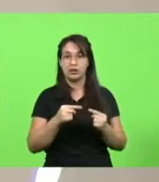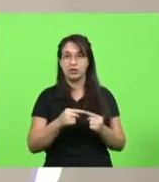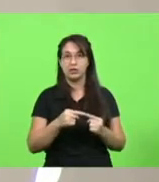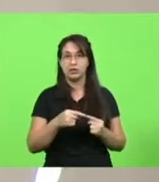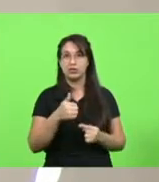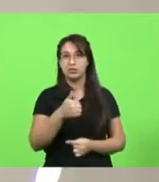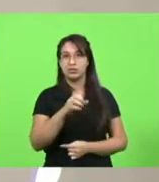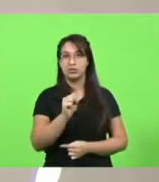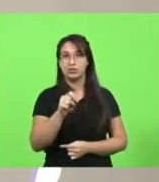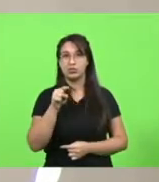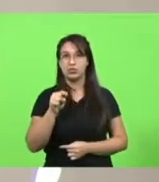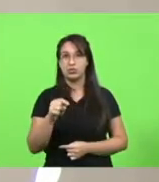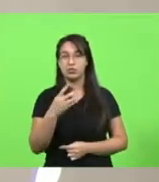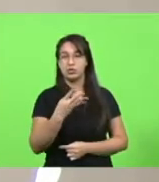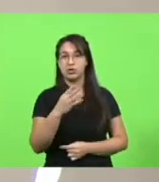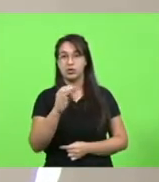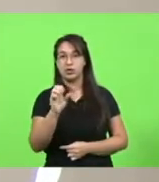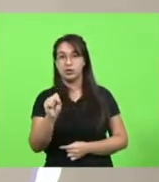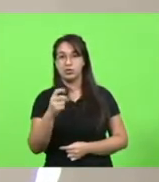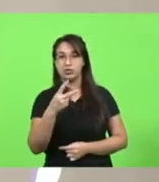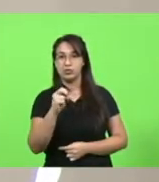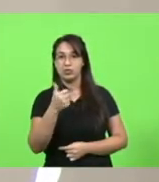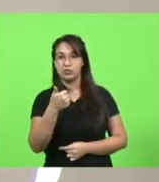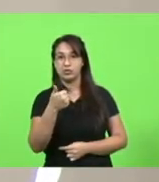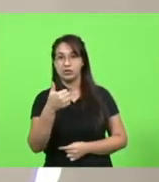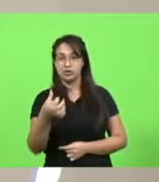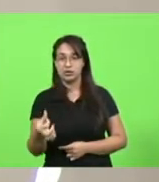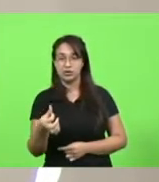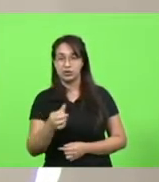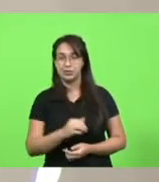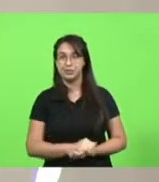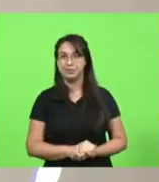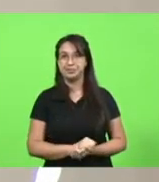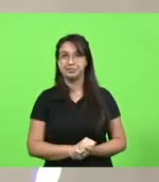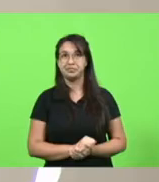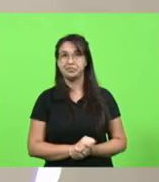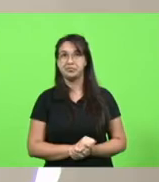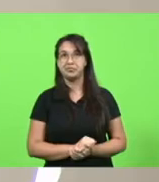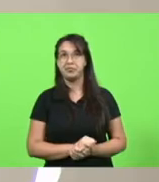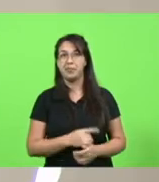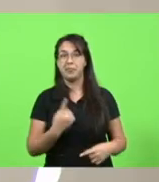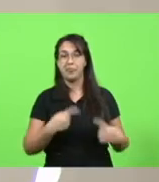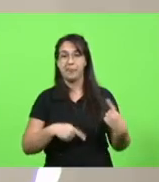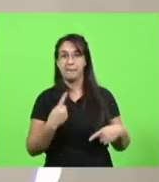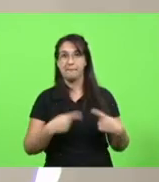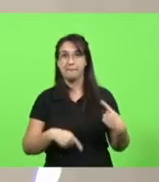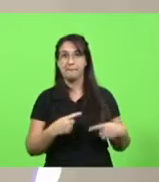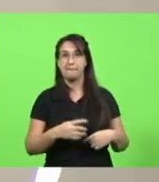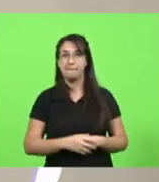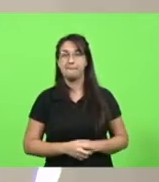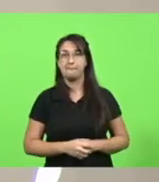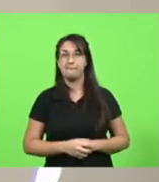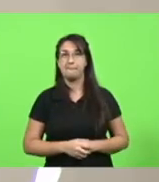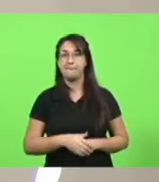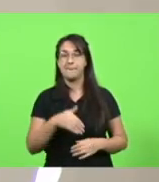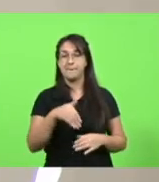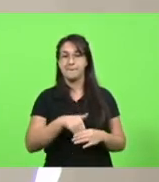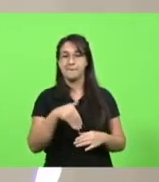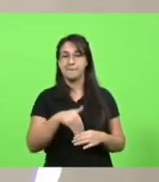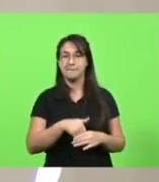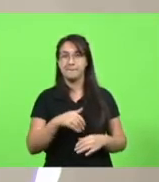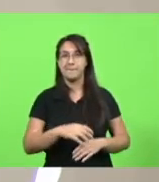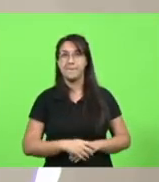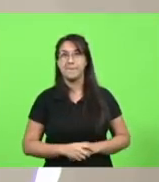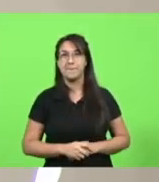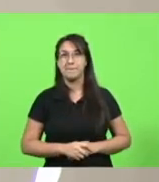18.043, de 22 de dezembro de 2020, em discussão. Não havendo quem queira discutir em votação, deputados que aprovam